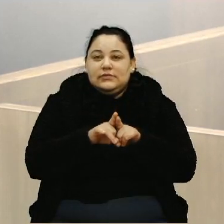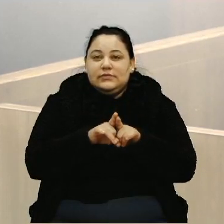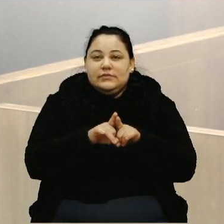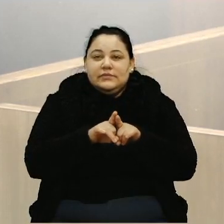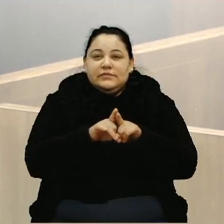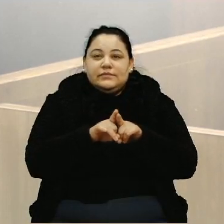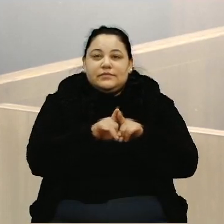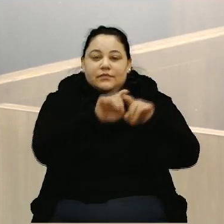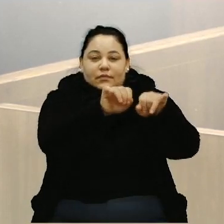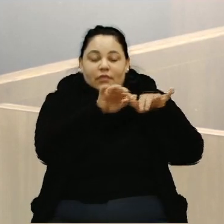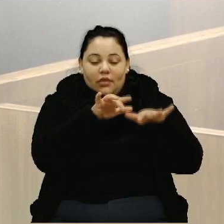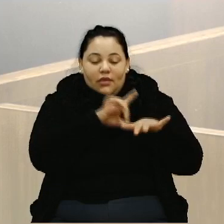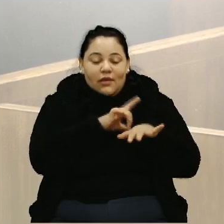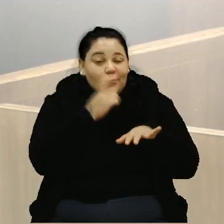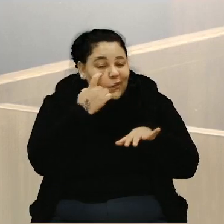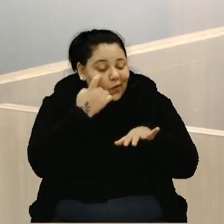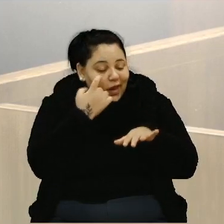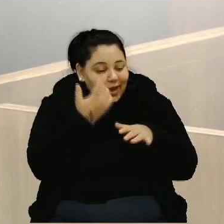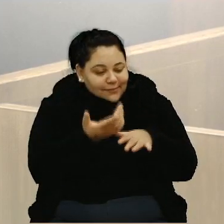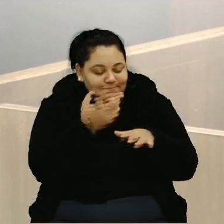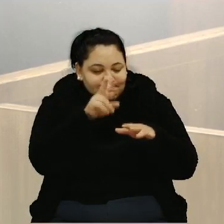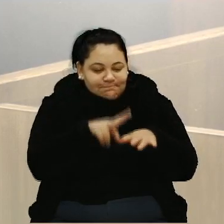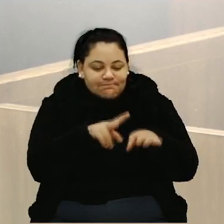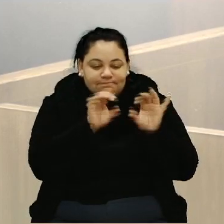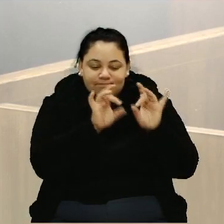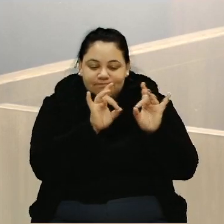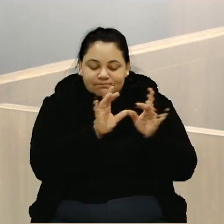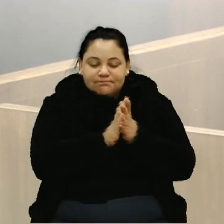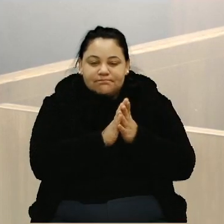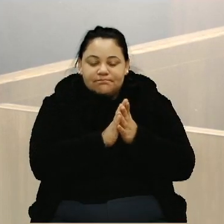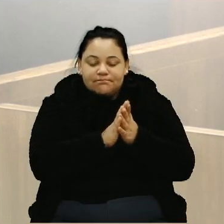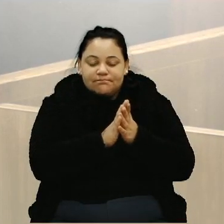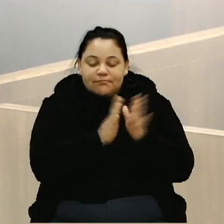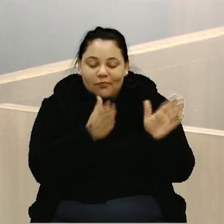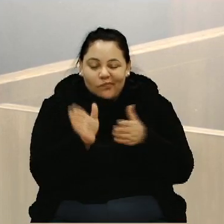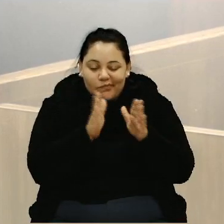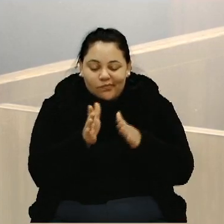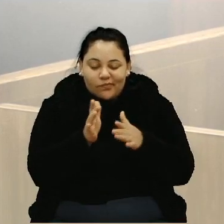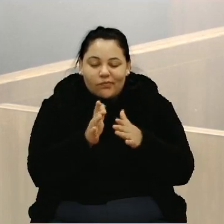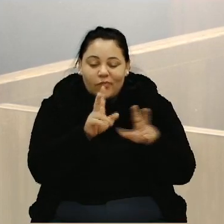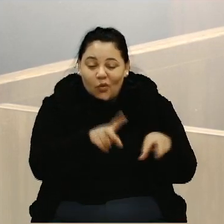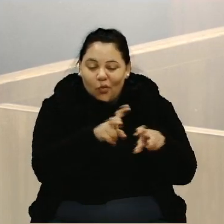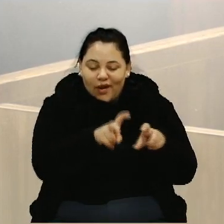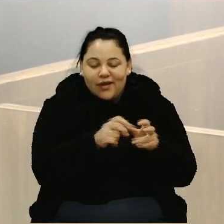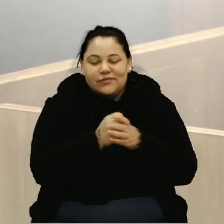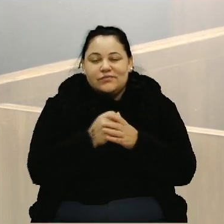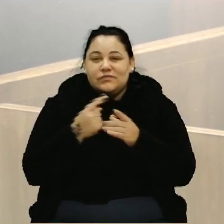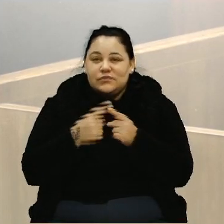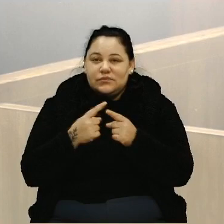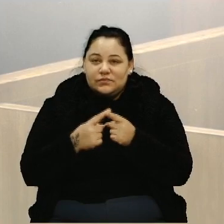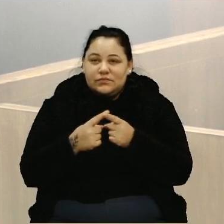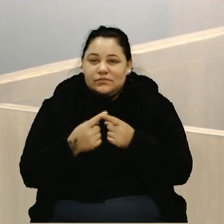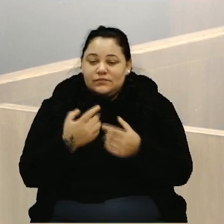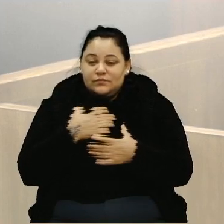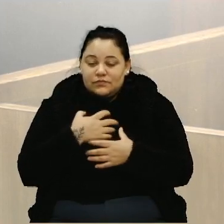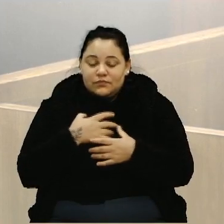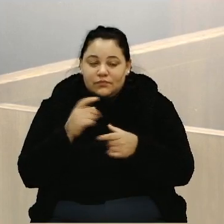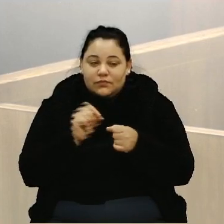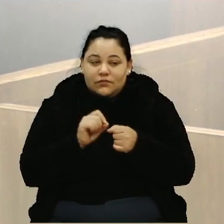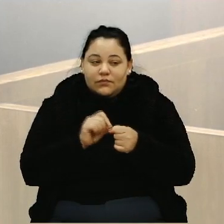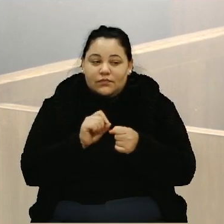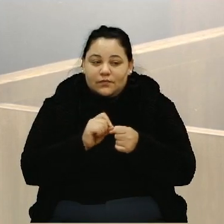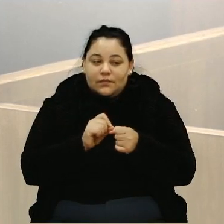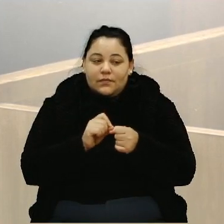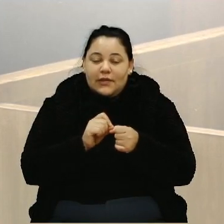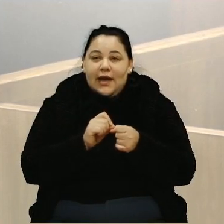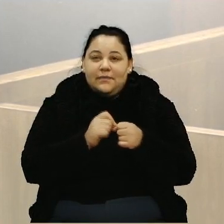olhar especial para os nossos produtores rurais. Seja de que forma eles produzem, se é o alimento, se são aves, são